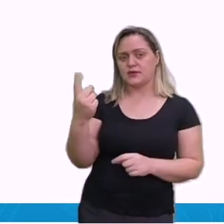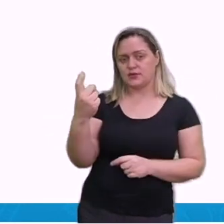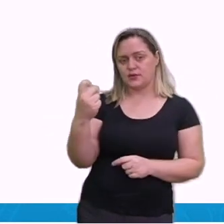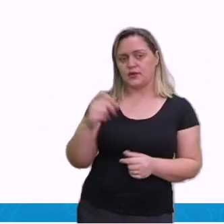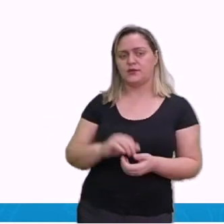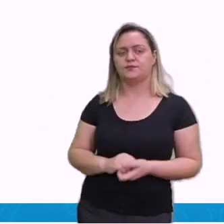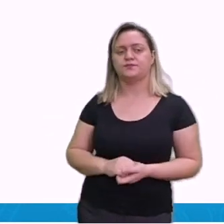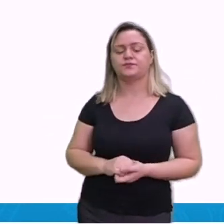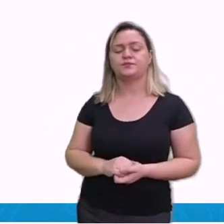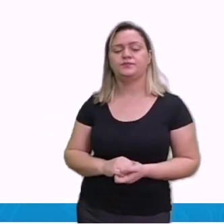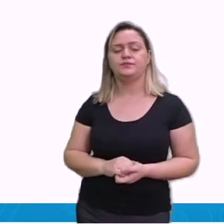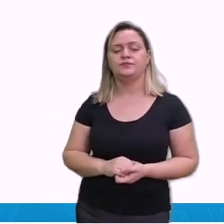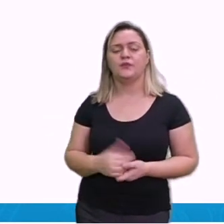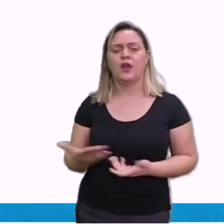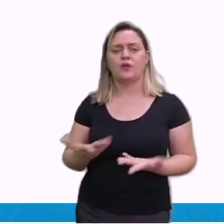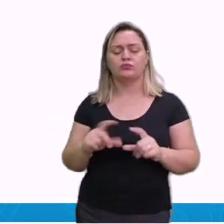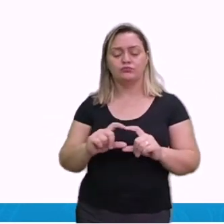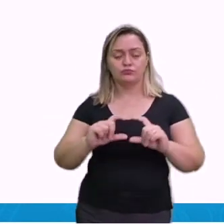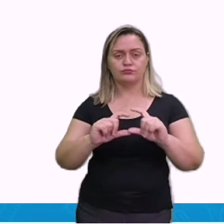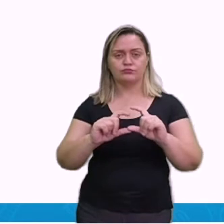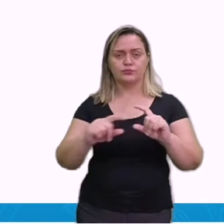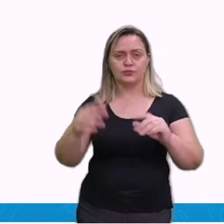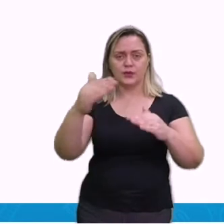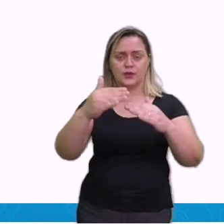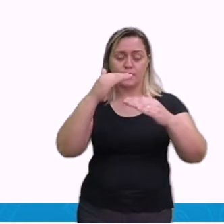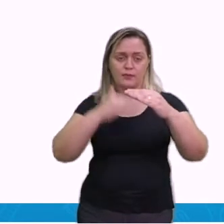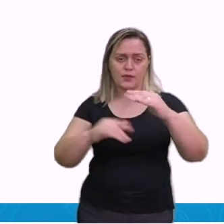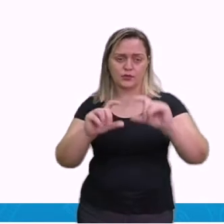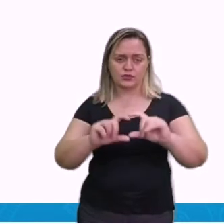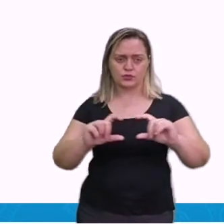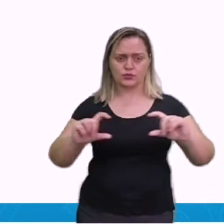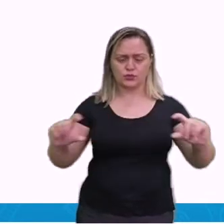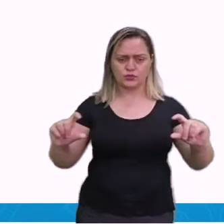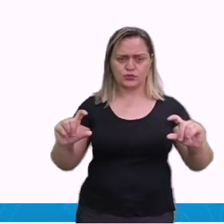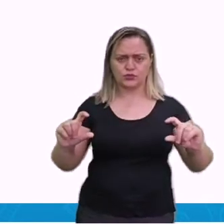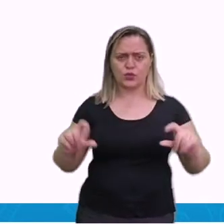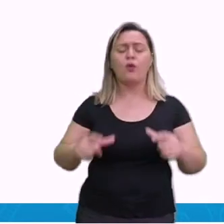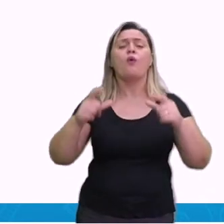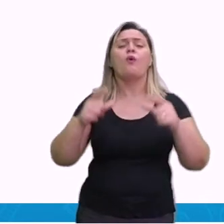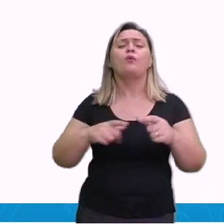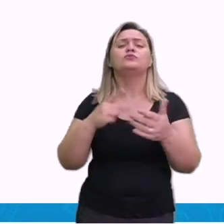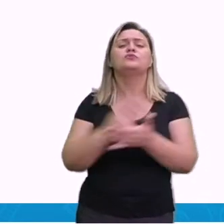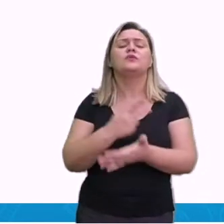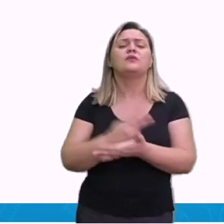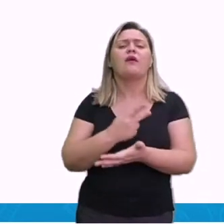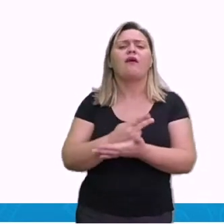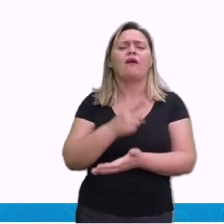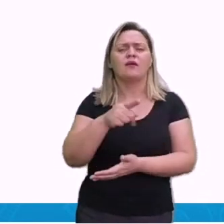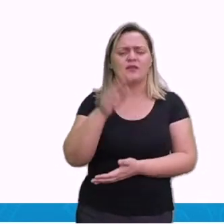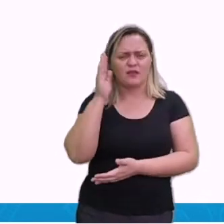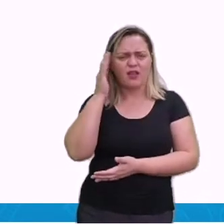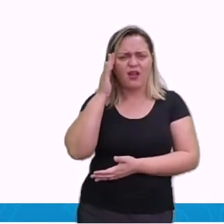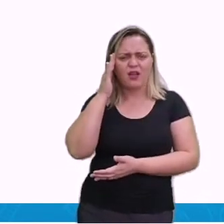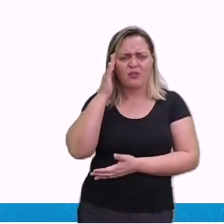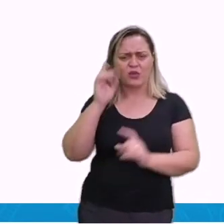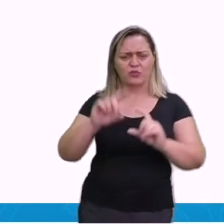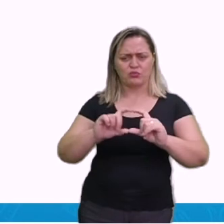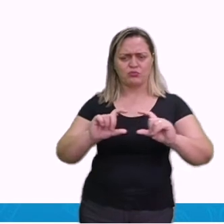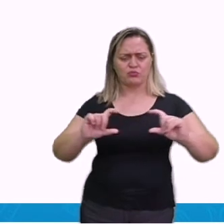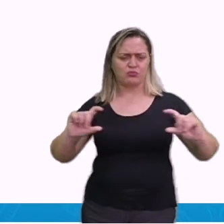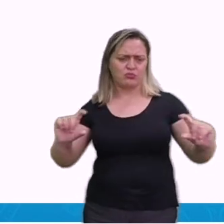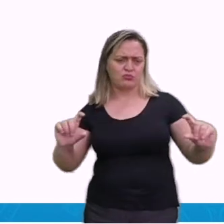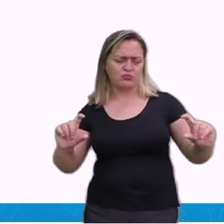toda destruída. Então, eu coloquei o seguinte: a casa pegou fogo e ficou toda destruída. Então, eu vou falar